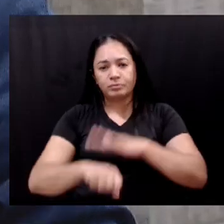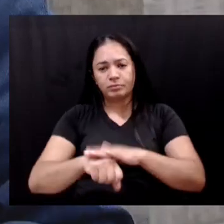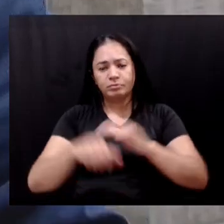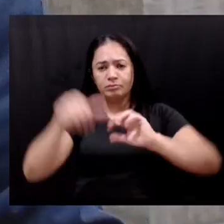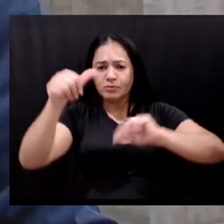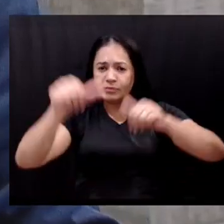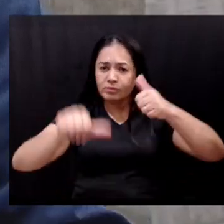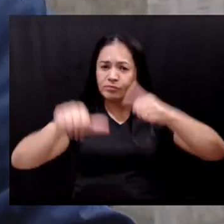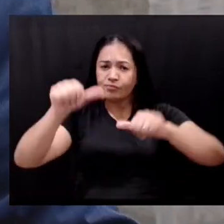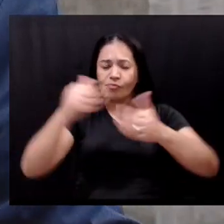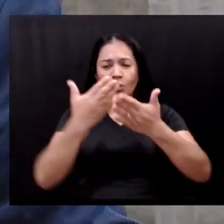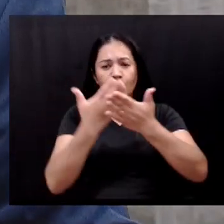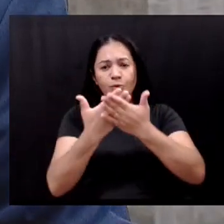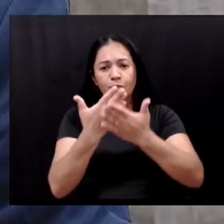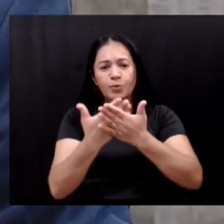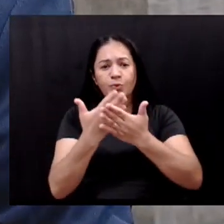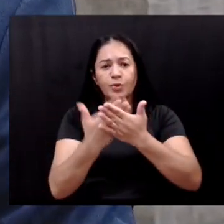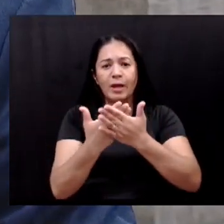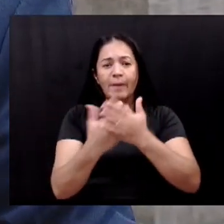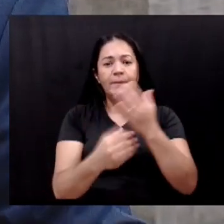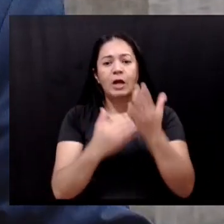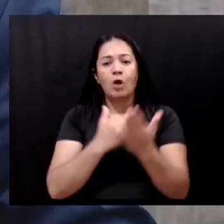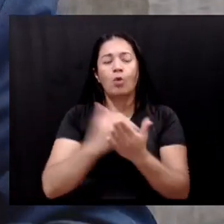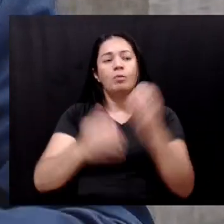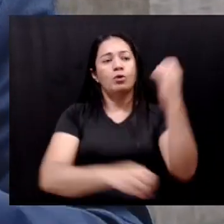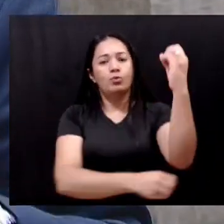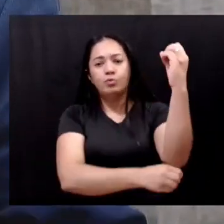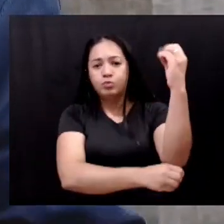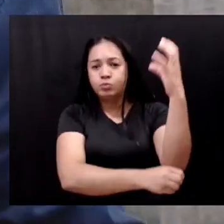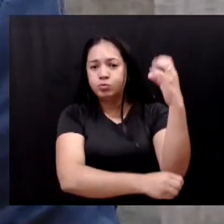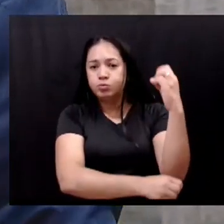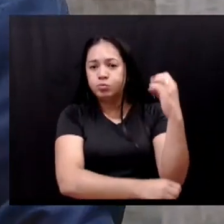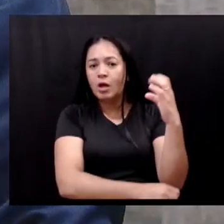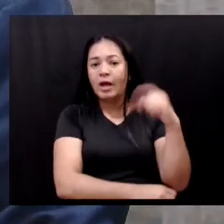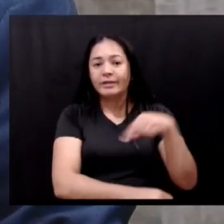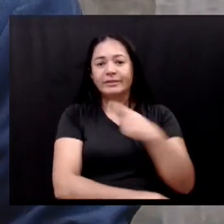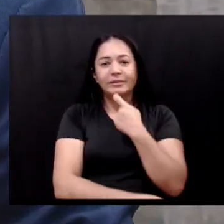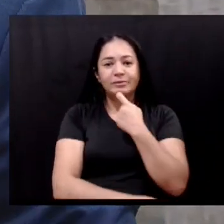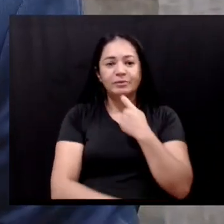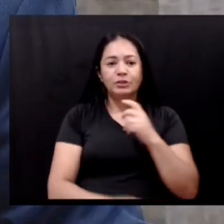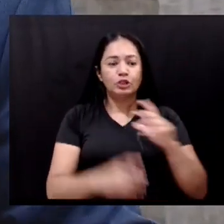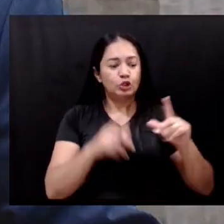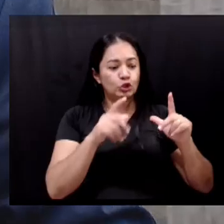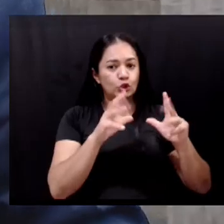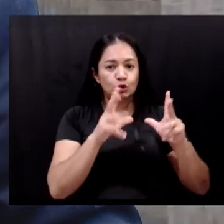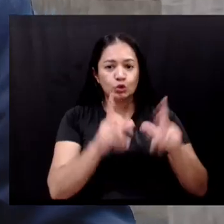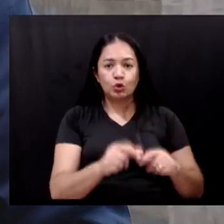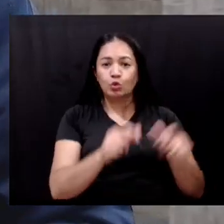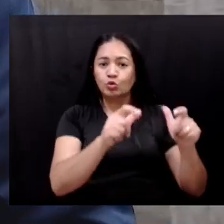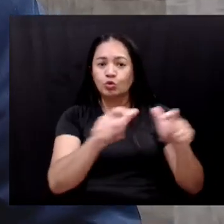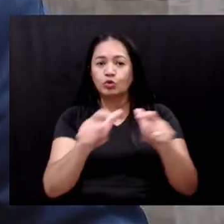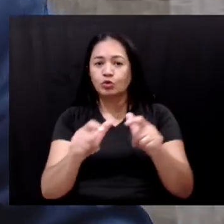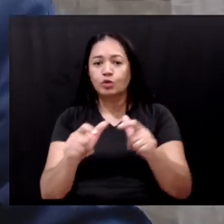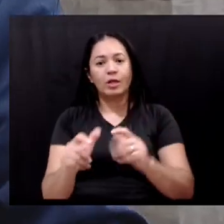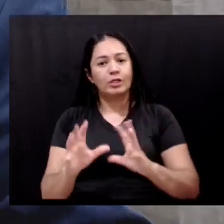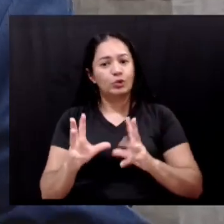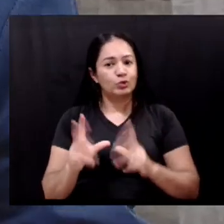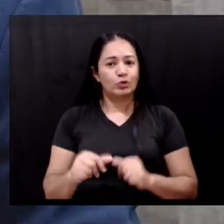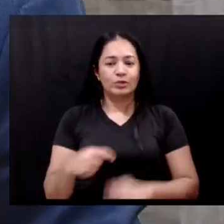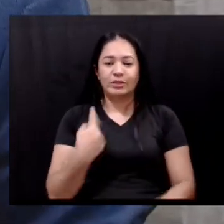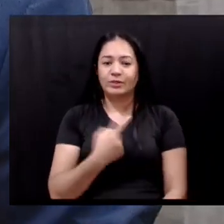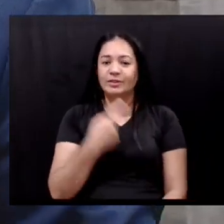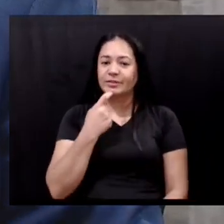para implantar no nosso município, em todos os locais, nos 4 cantos da nossa cidade, para dar